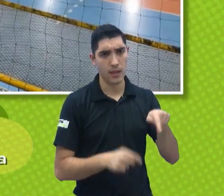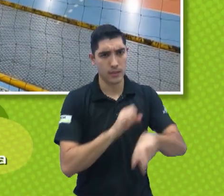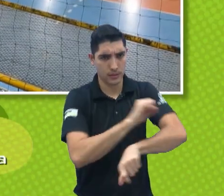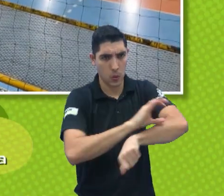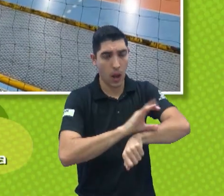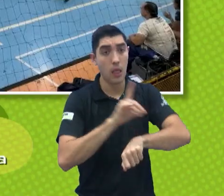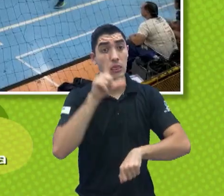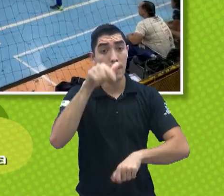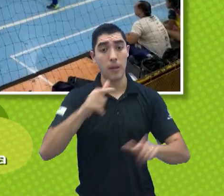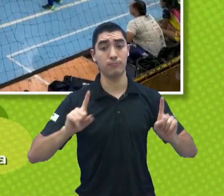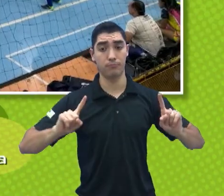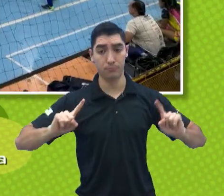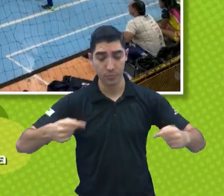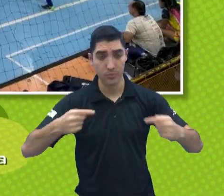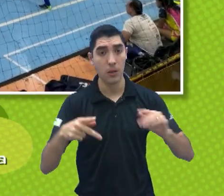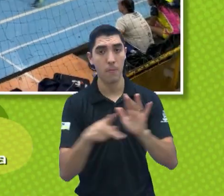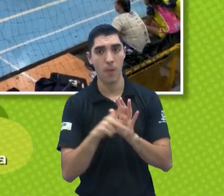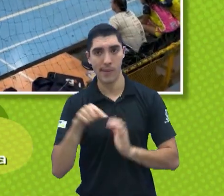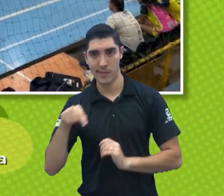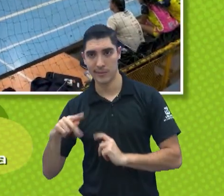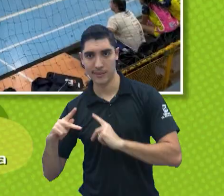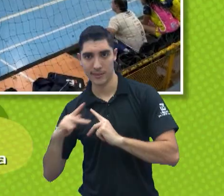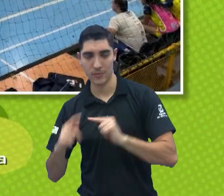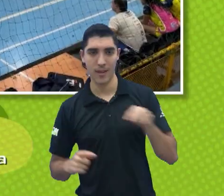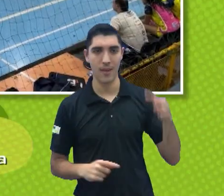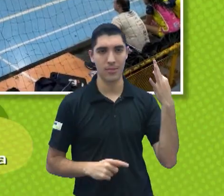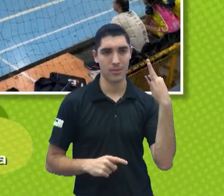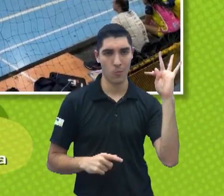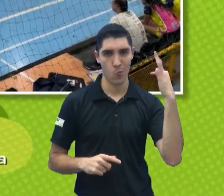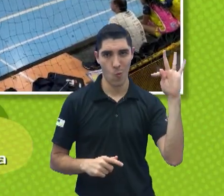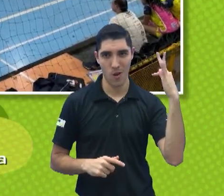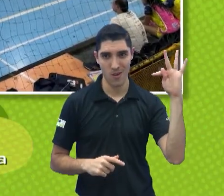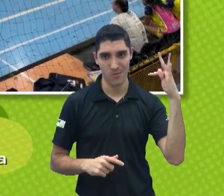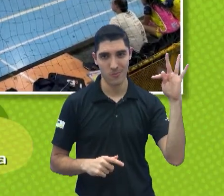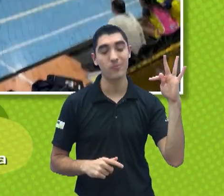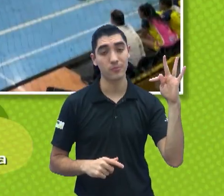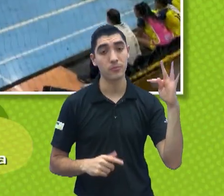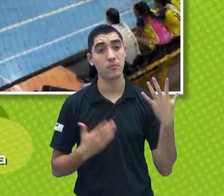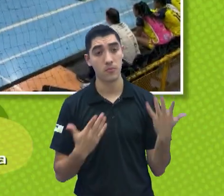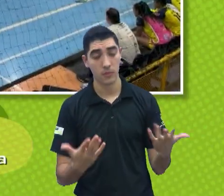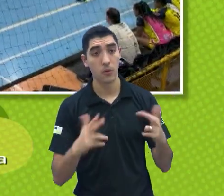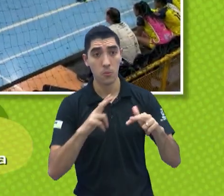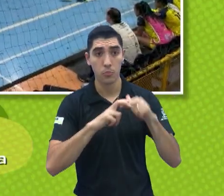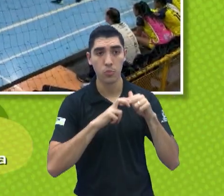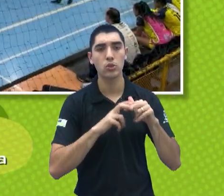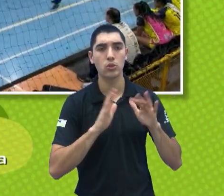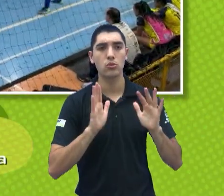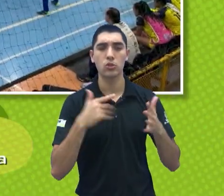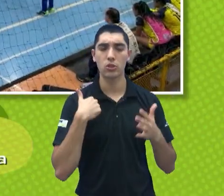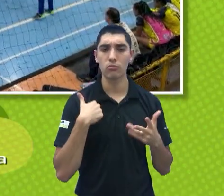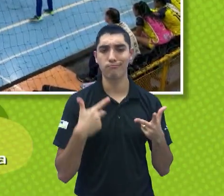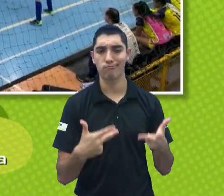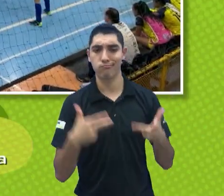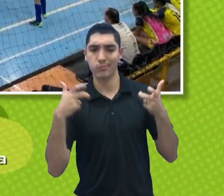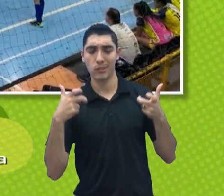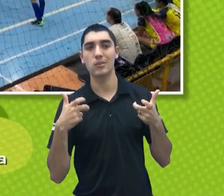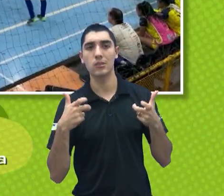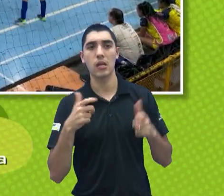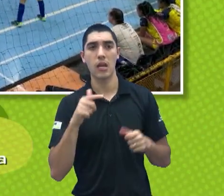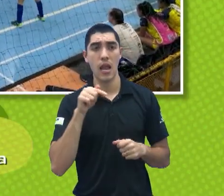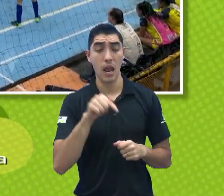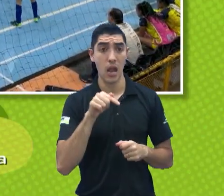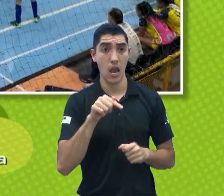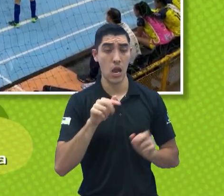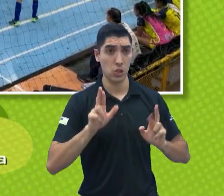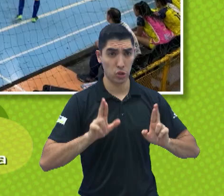né? Vem se criando essa rivalidade entre as duas equipes nos últimos anos. Eu acho que para essa temporada não vai ser